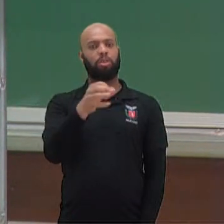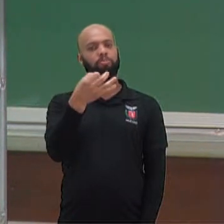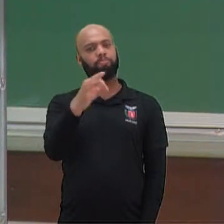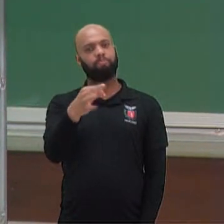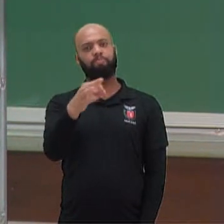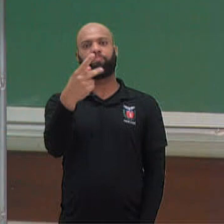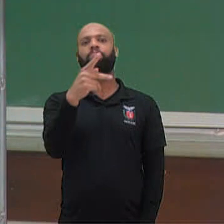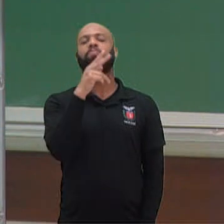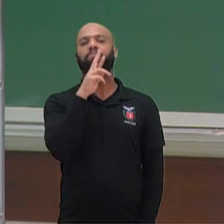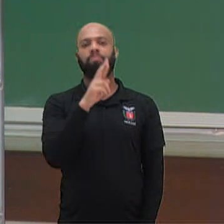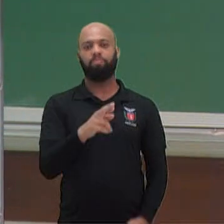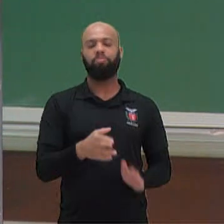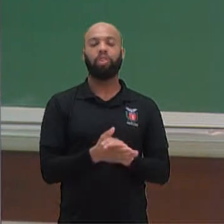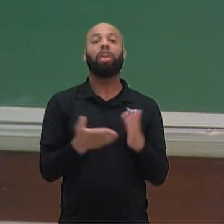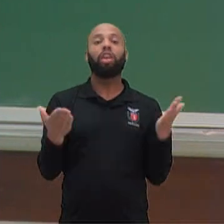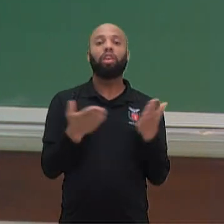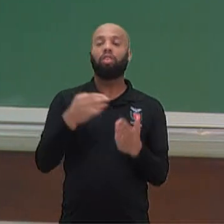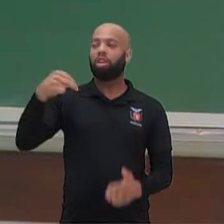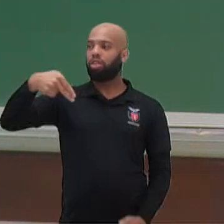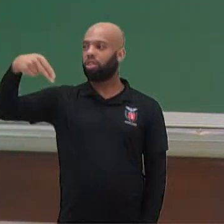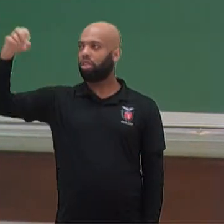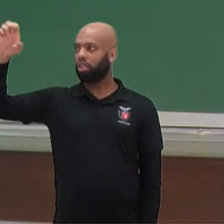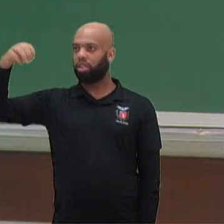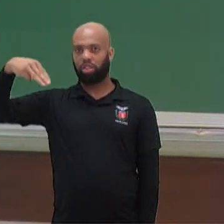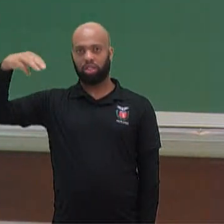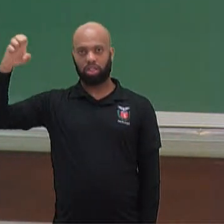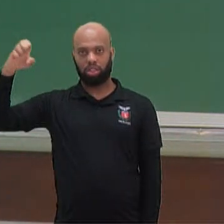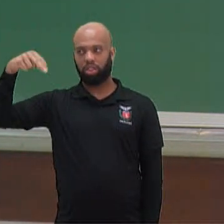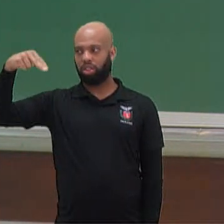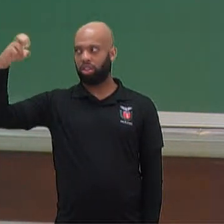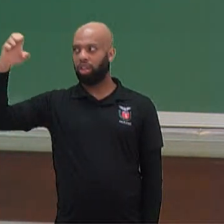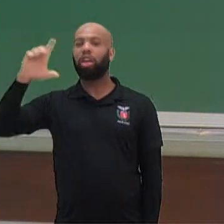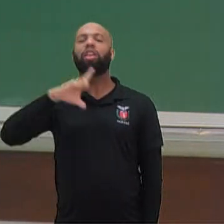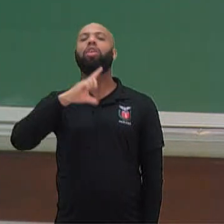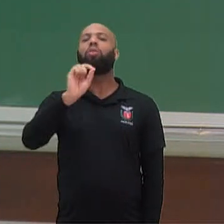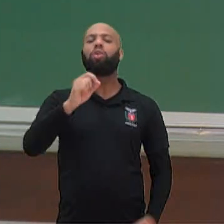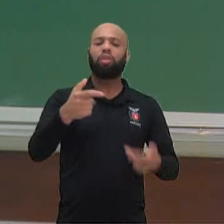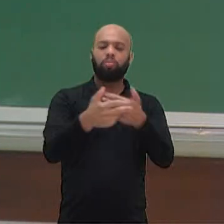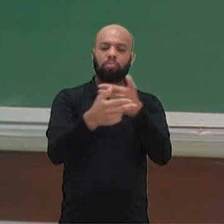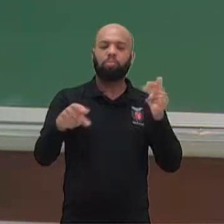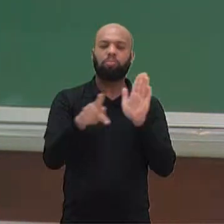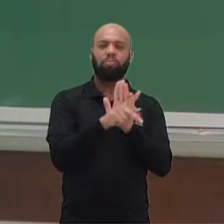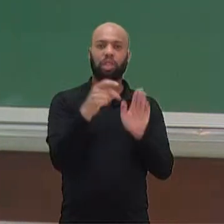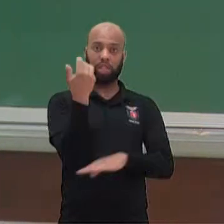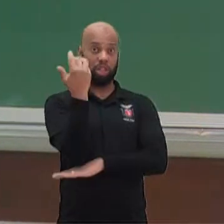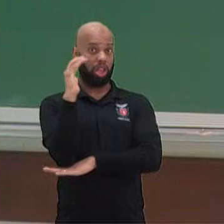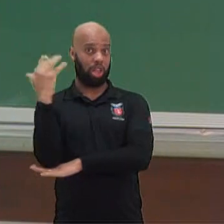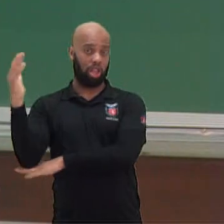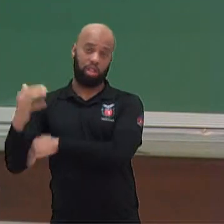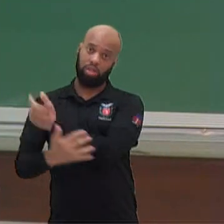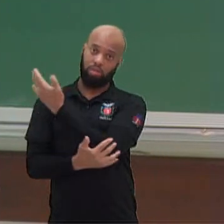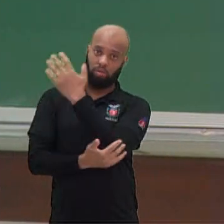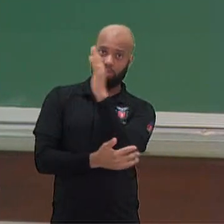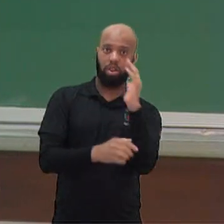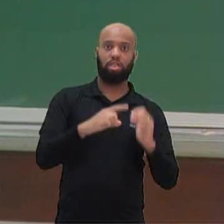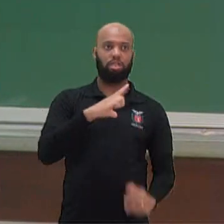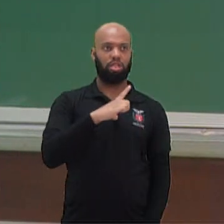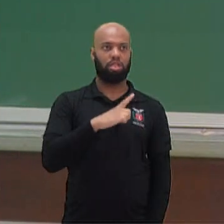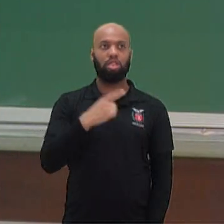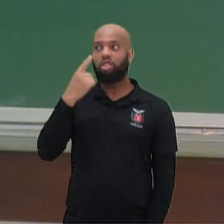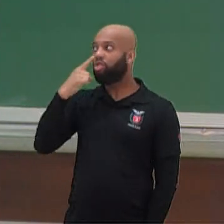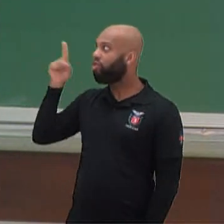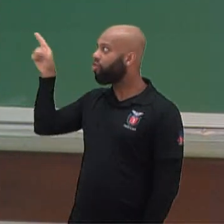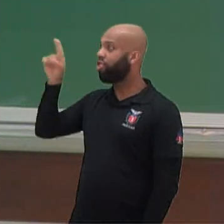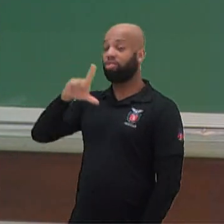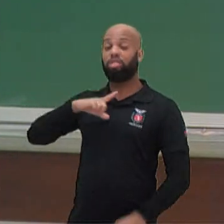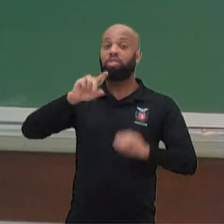Então, vamos falar da região Nordeste. Quais os recursos que nós temos na região Nordeste, os recursos naturais? Vocês podem visualizar